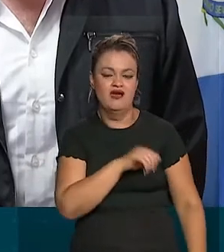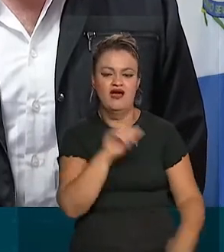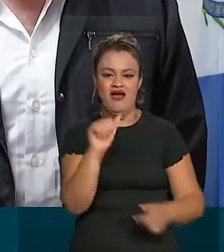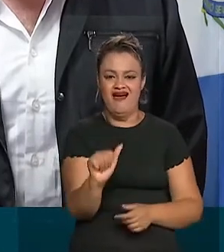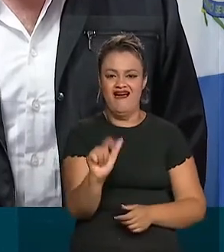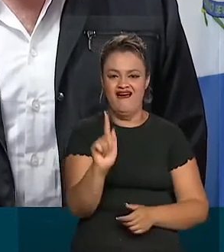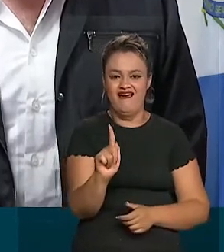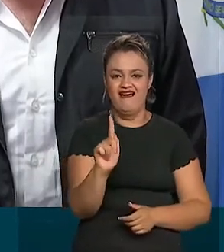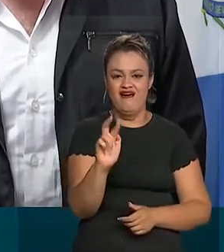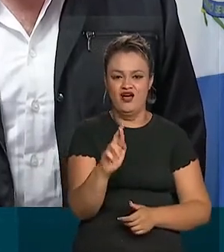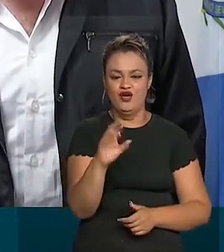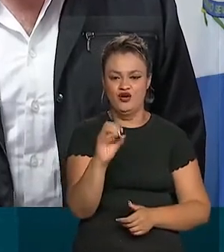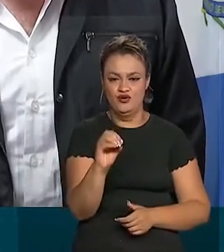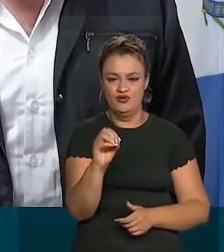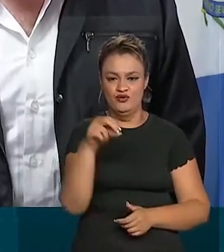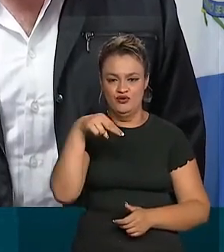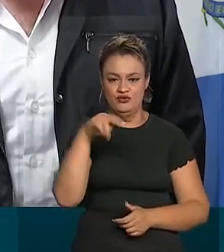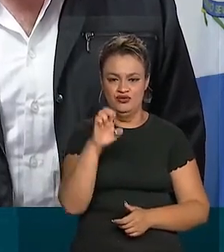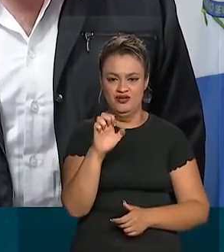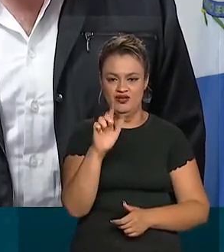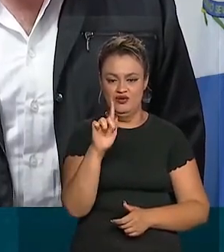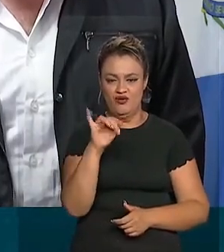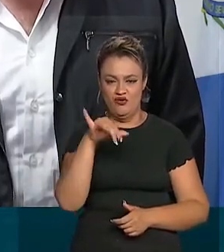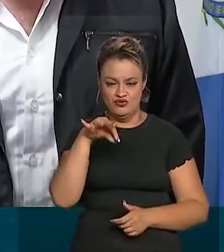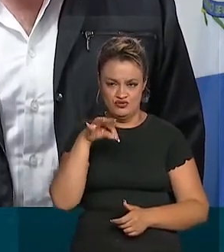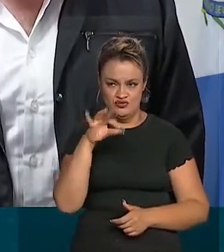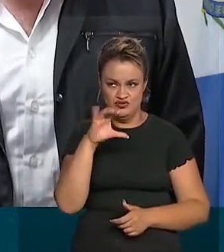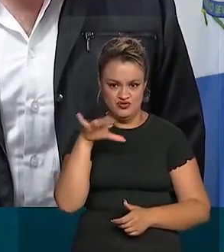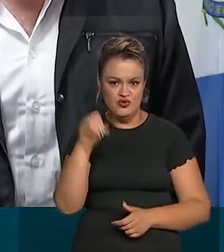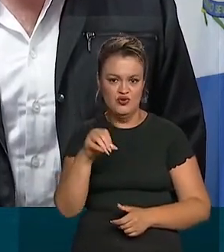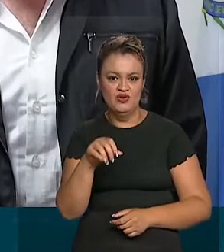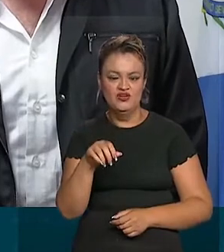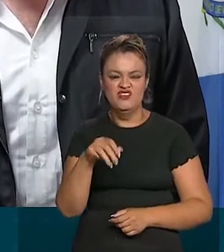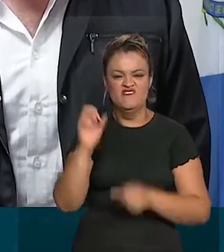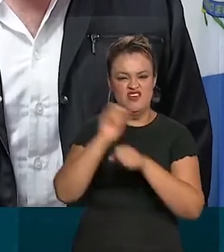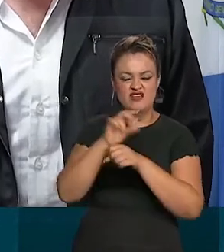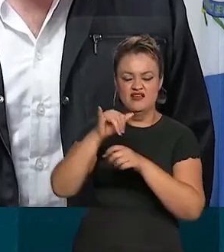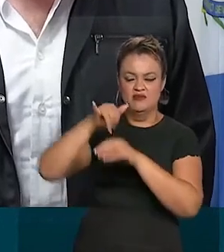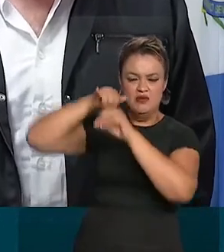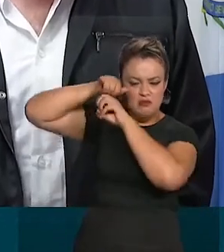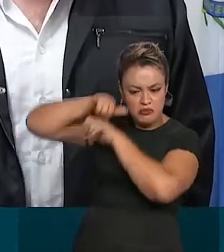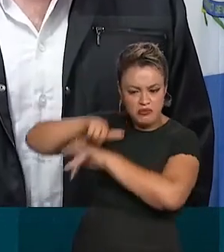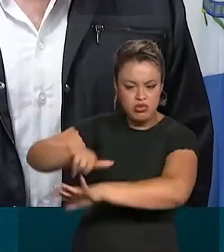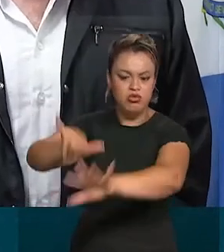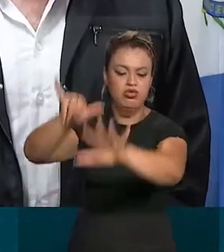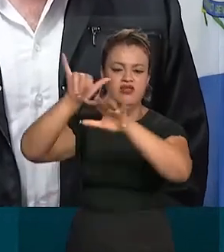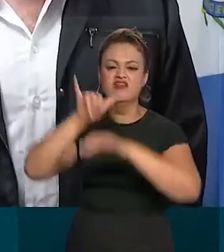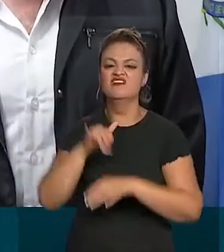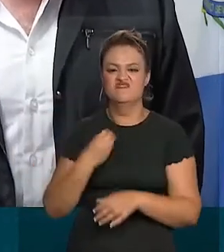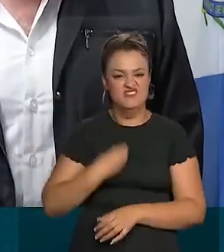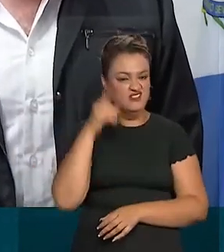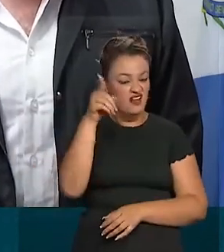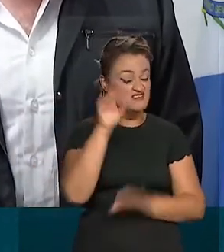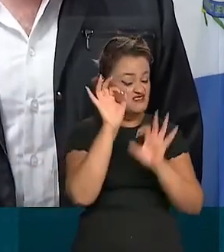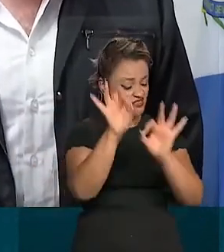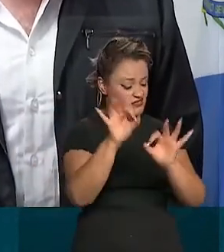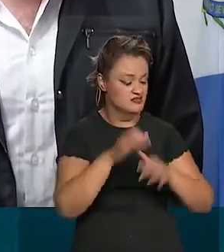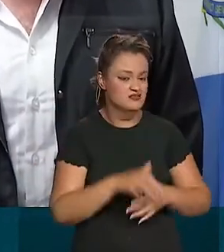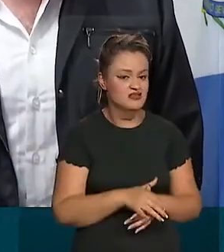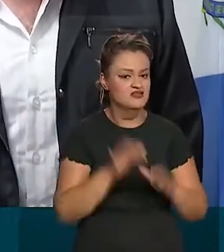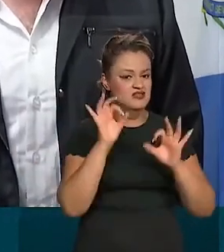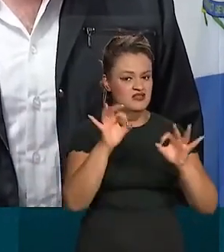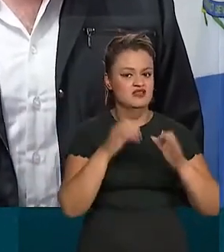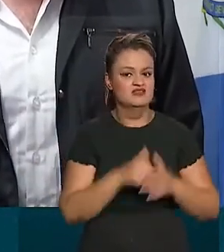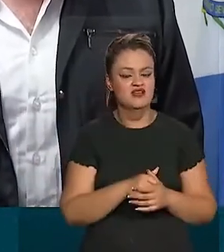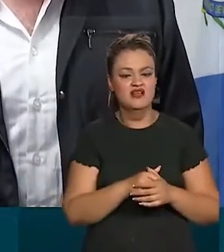aquele agronegócio que quer utilizar agrotóxico sem nenhum respeito à saúde humana, possivelmente também estava lá.